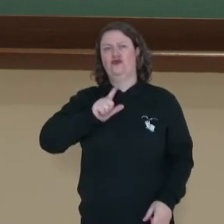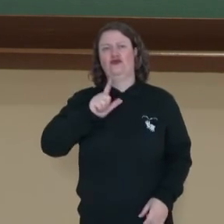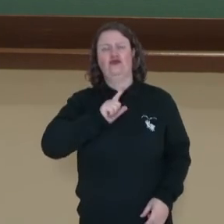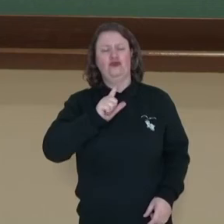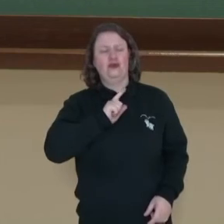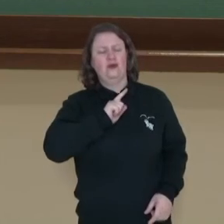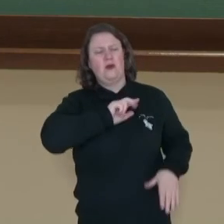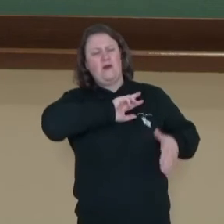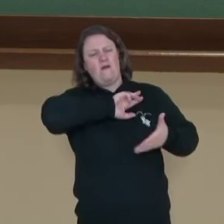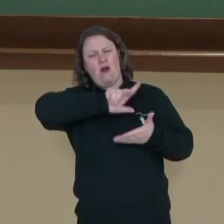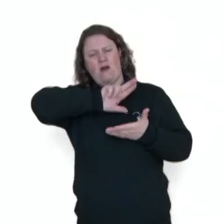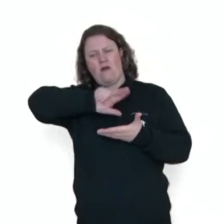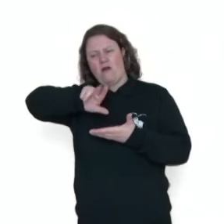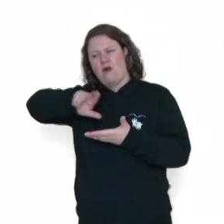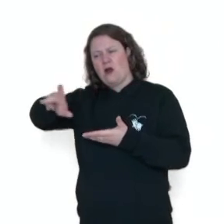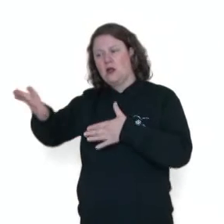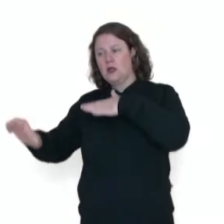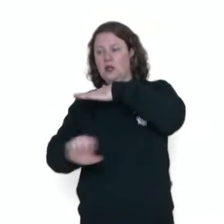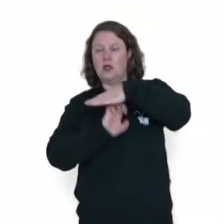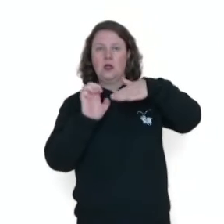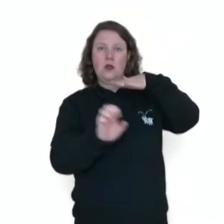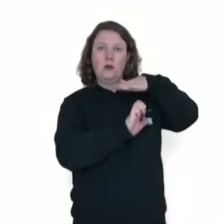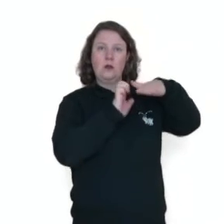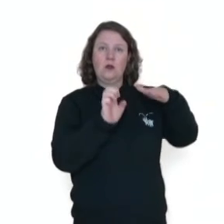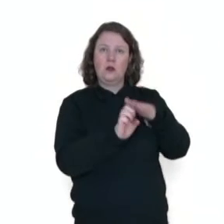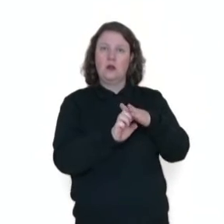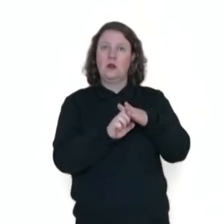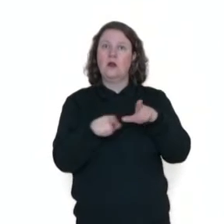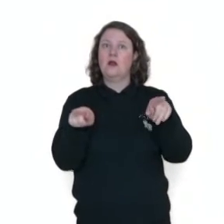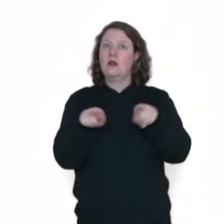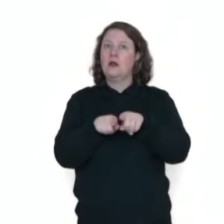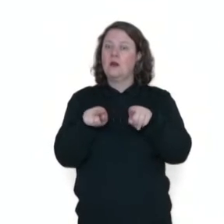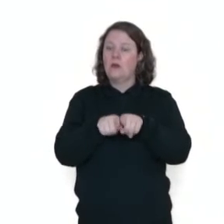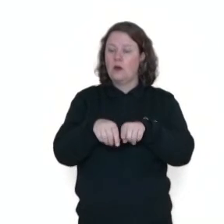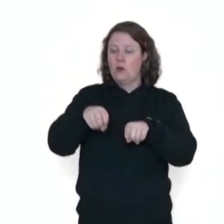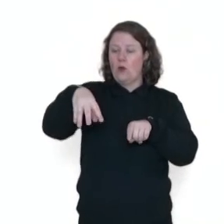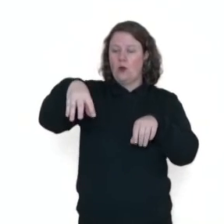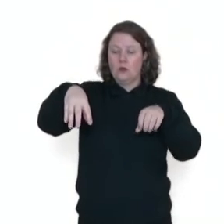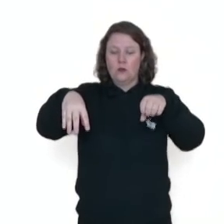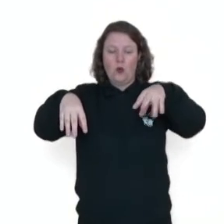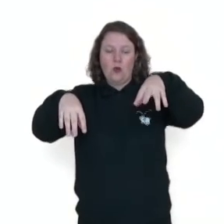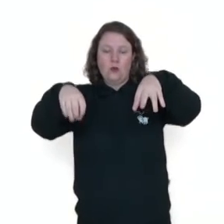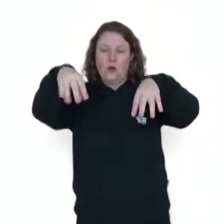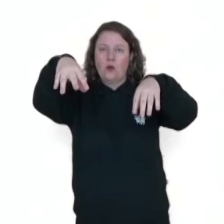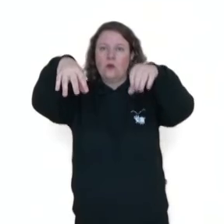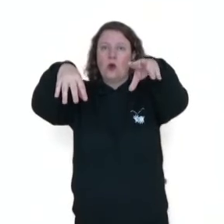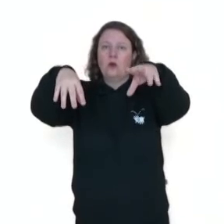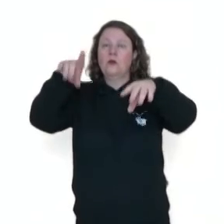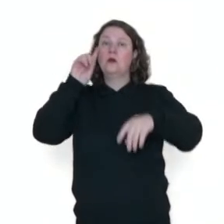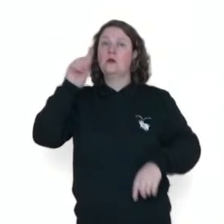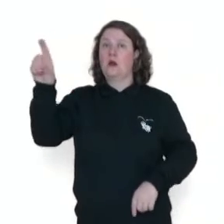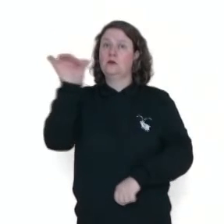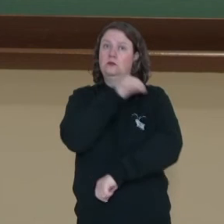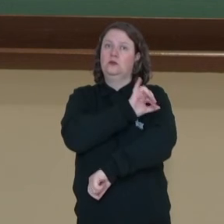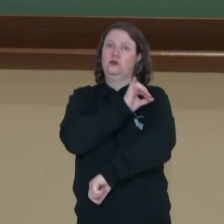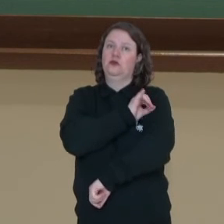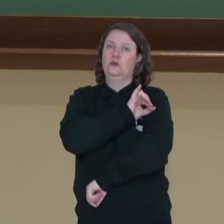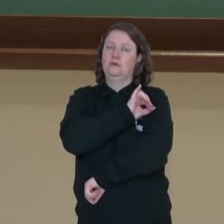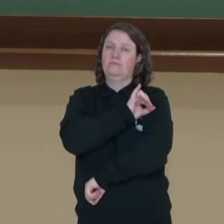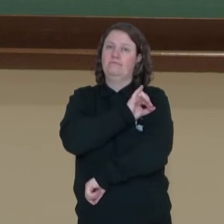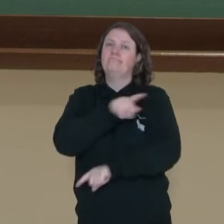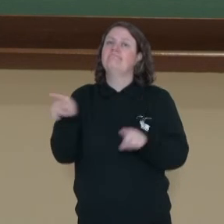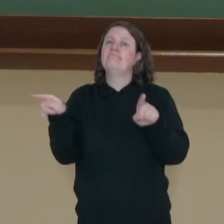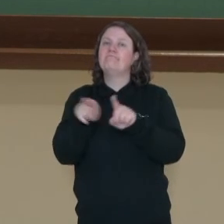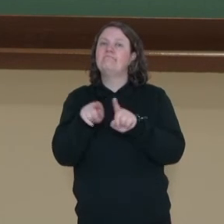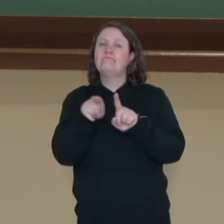né? Então aqui, inclusive, era proprietário da Companhia de Iluminação a Gás na cidade do Rio de Janeiro, no estado do Rio de Janeiro,